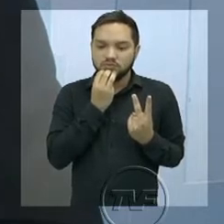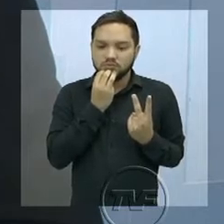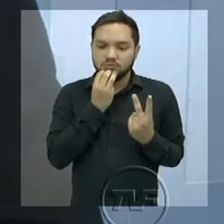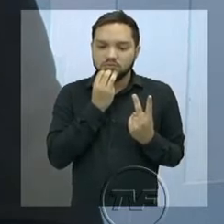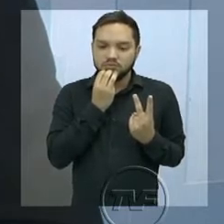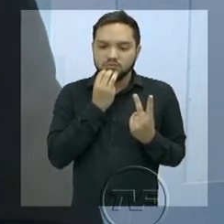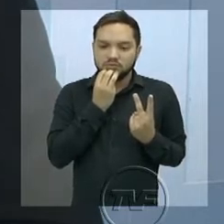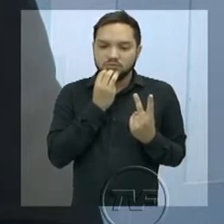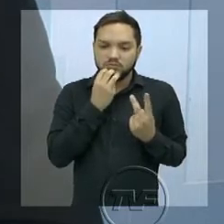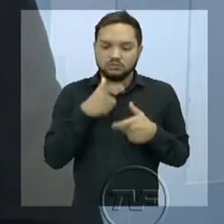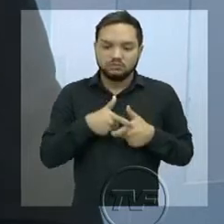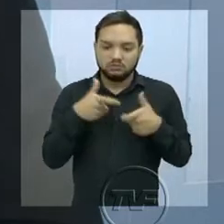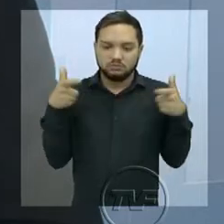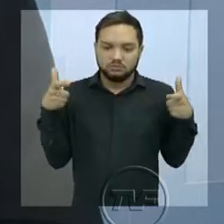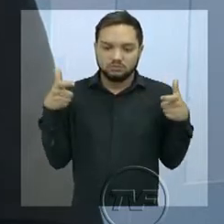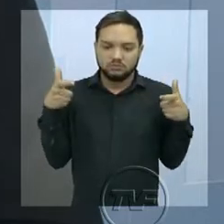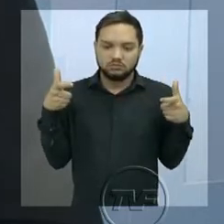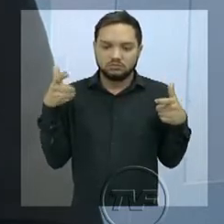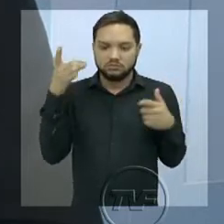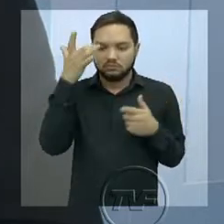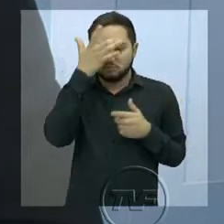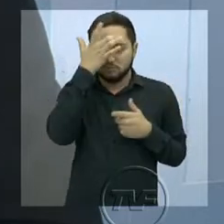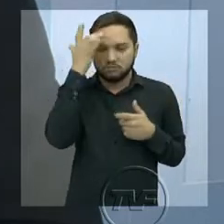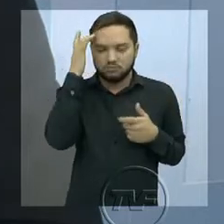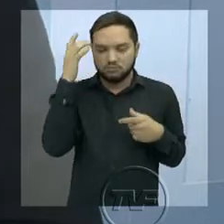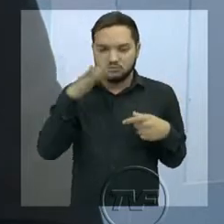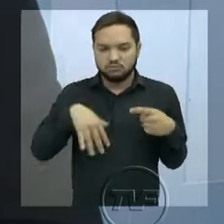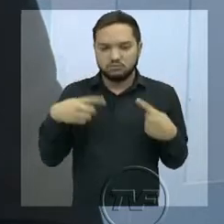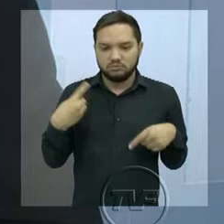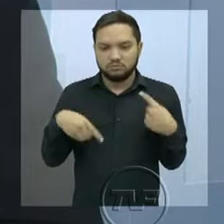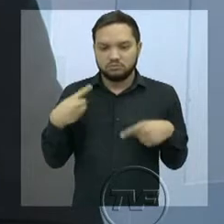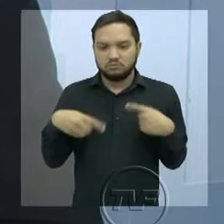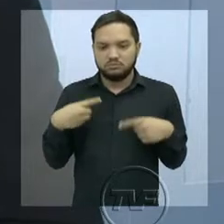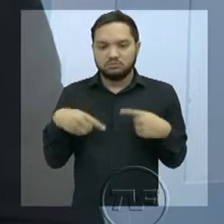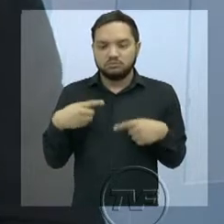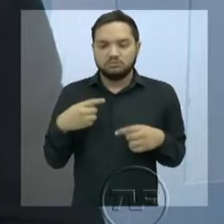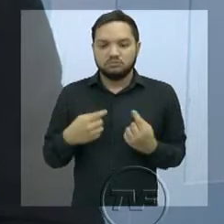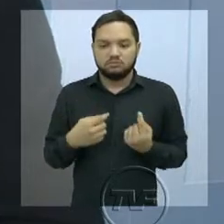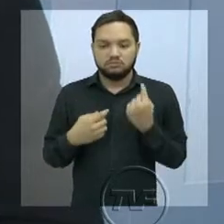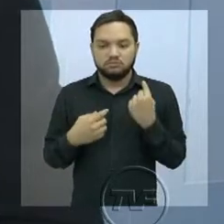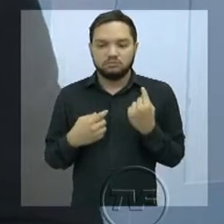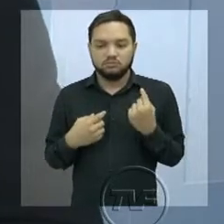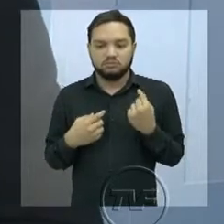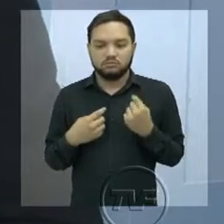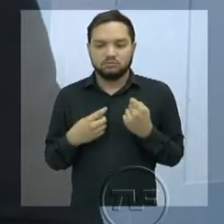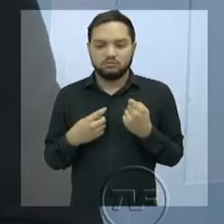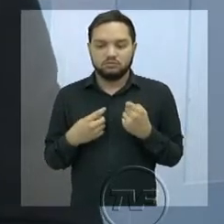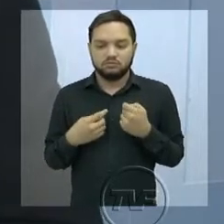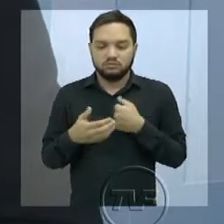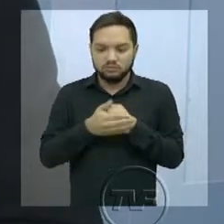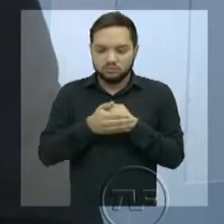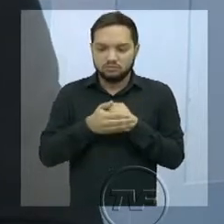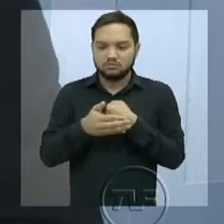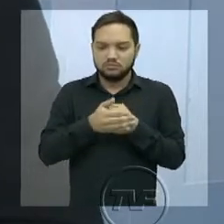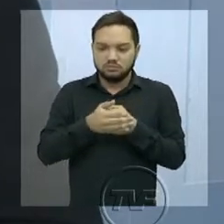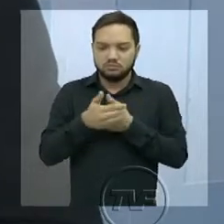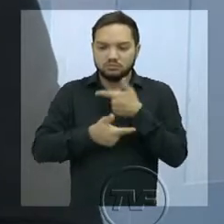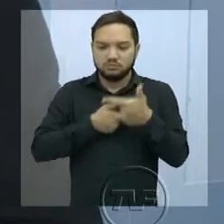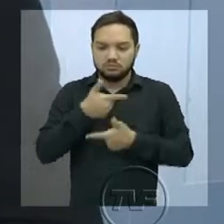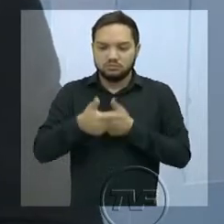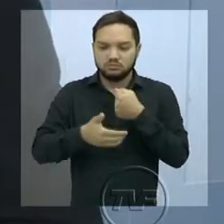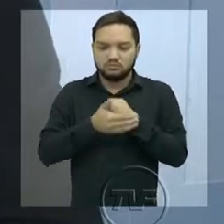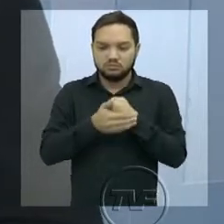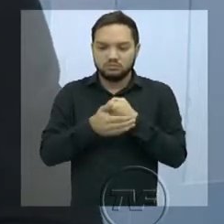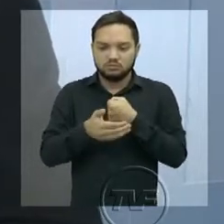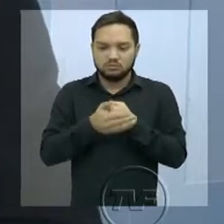A grande maioria dos parlamentares que eram eleitos e reeleitos eram os que atuavam em bastidores. Nós tivemos, por último,